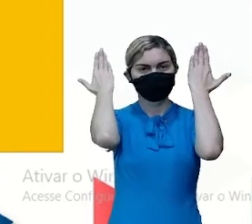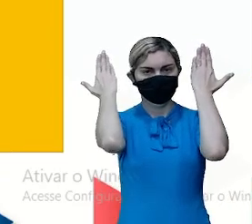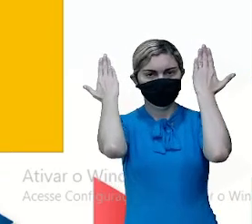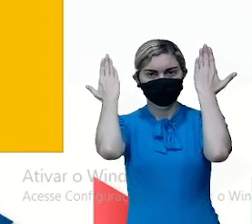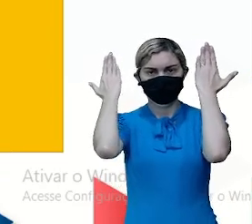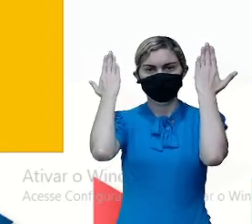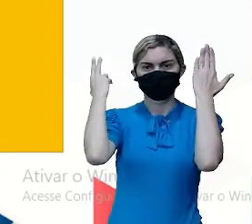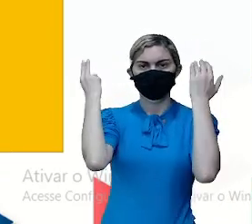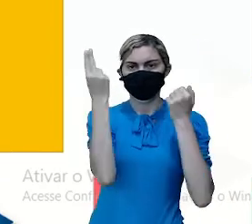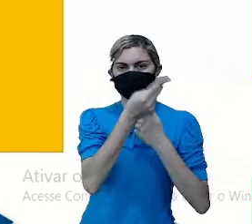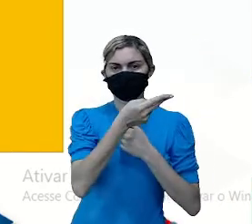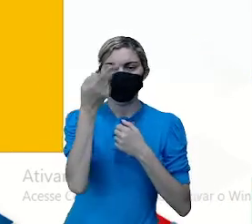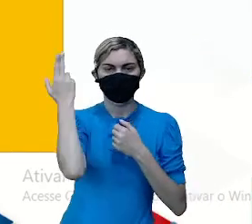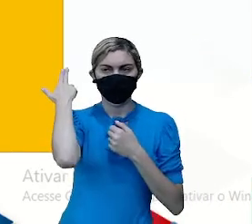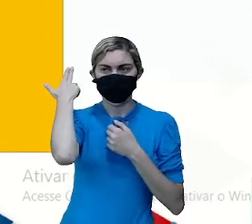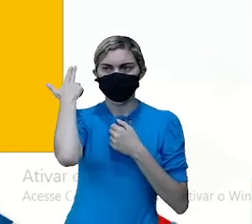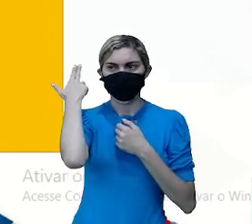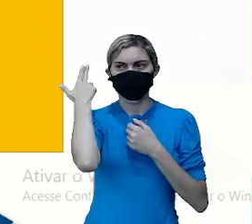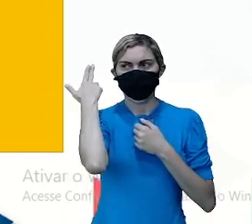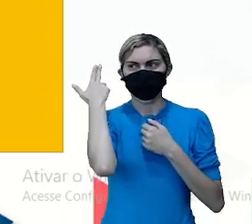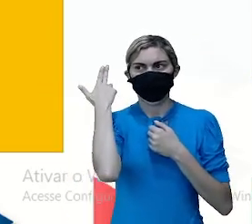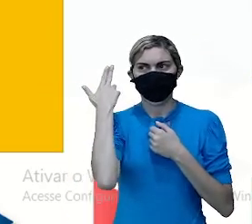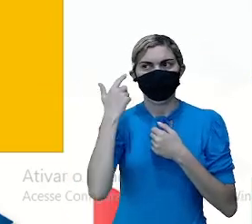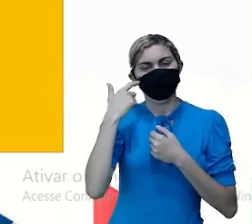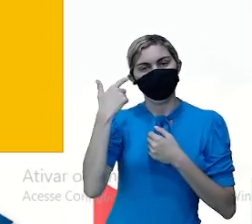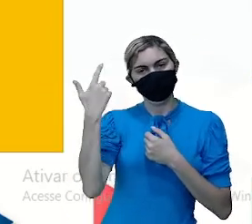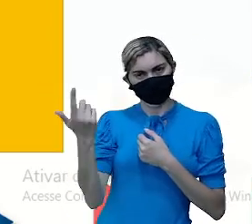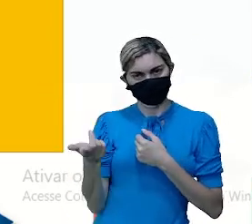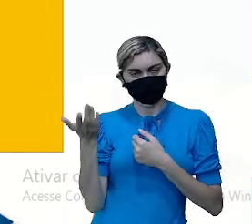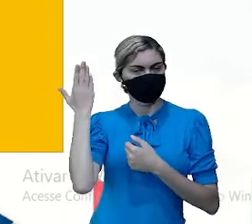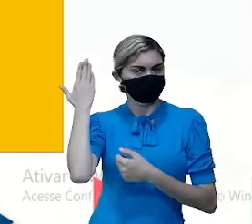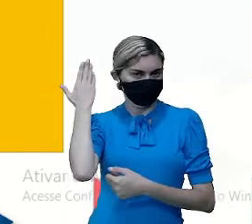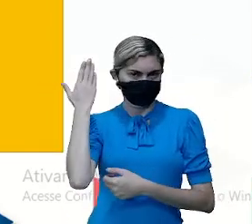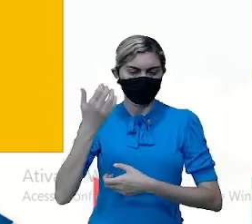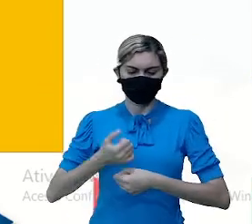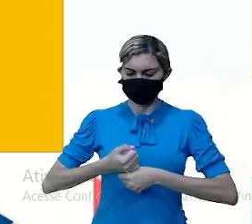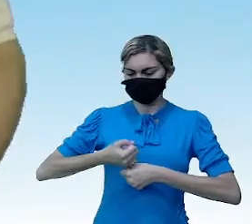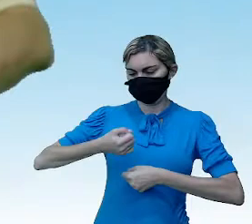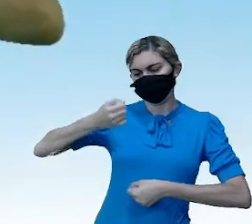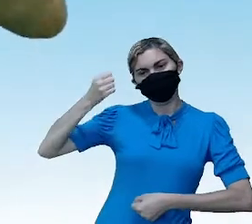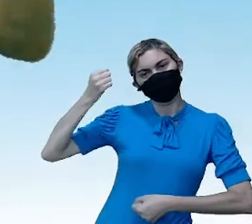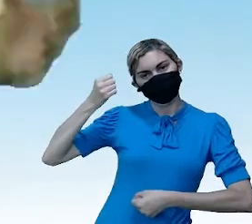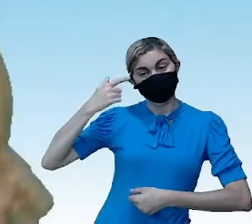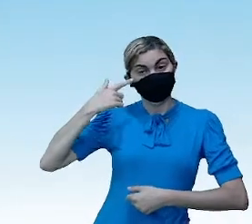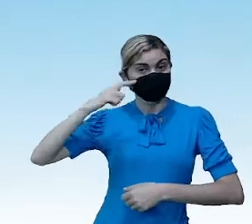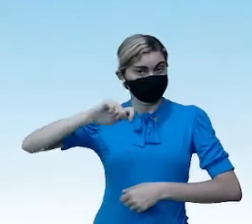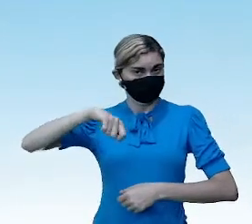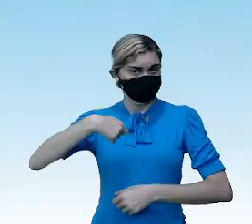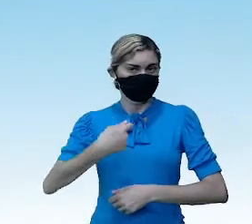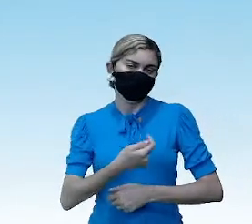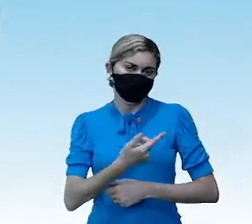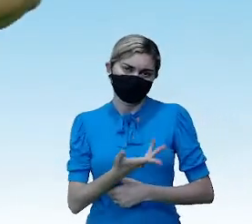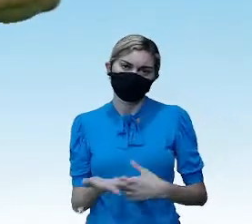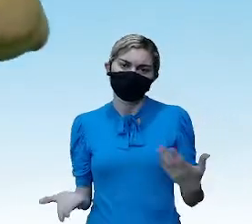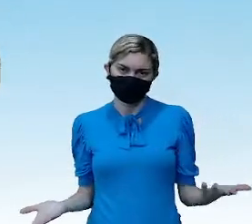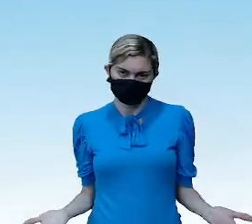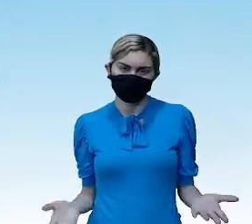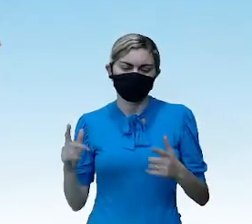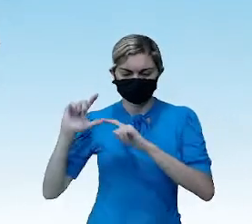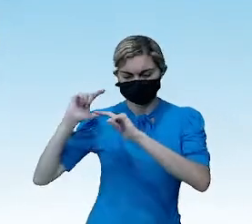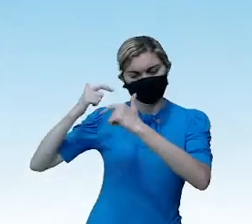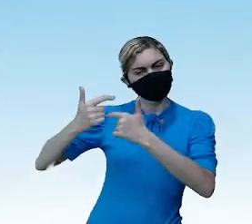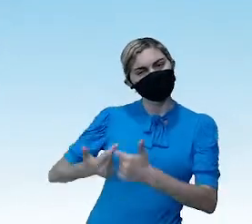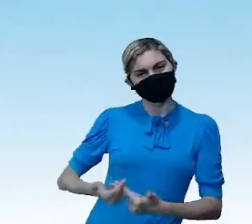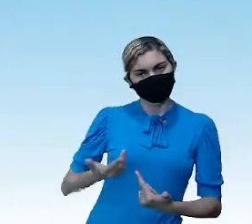da história pernambucana, olha aí que ele está aí com o arco, certo? Simbolizando justamente a sua